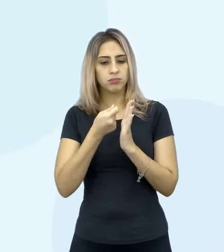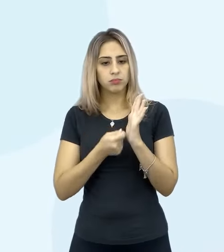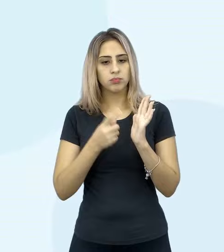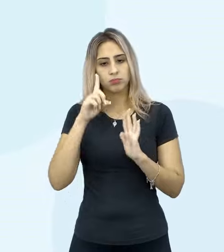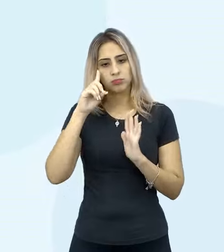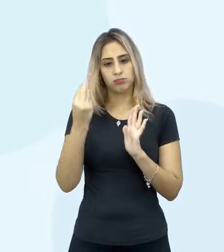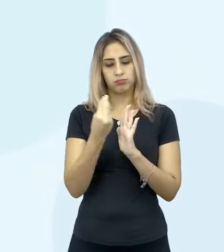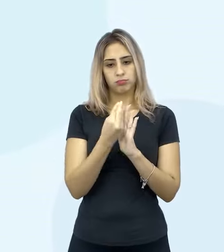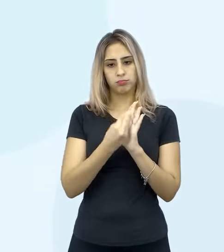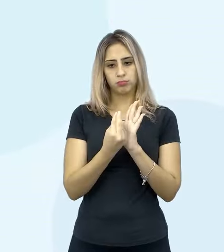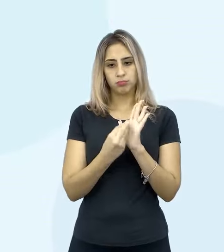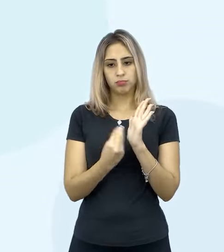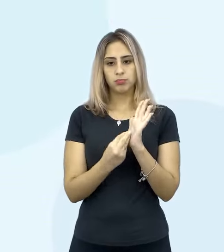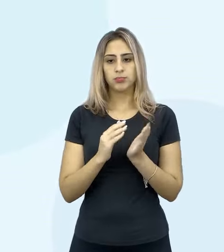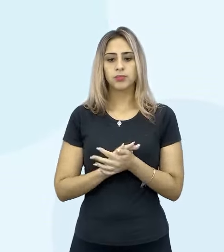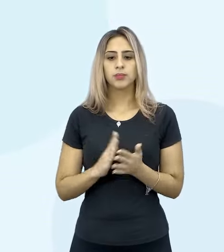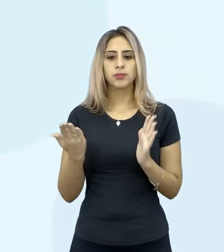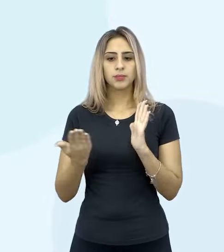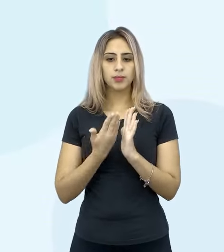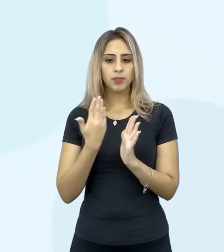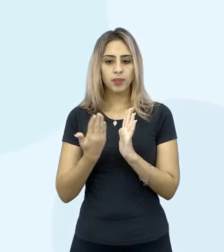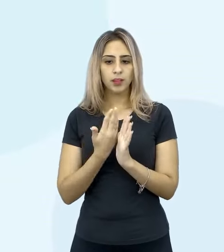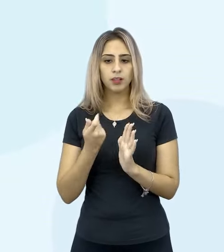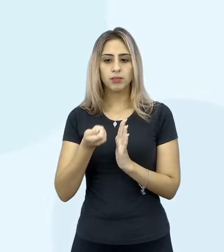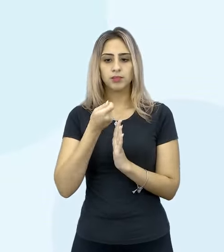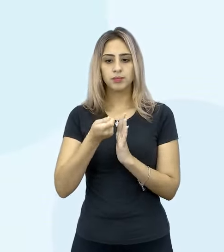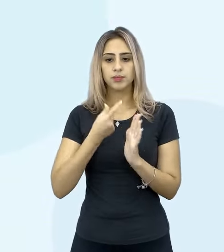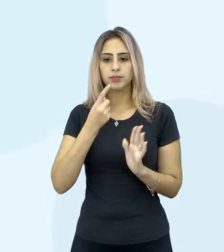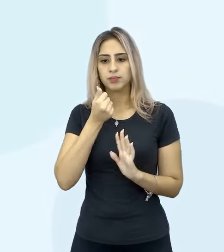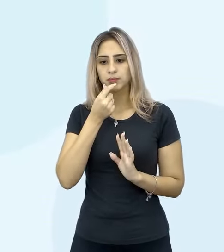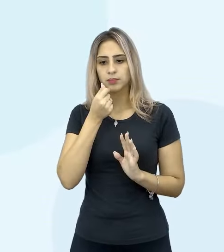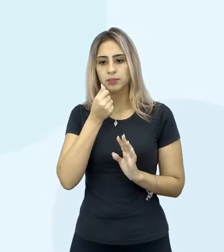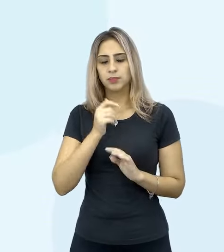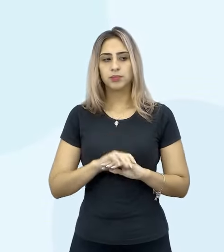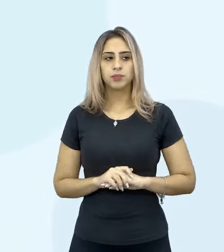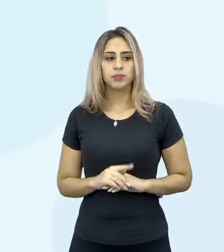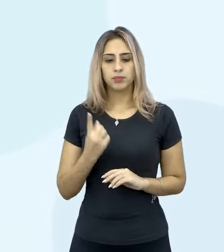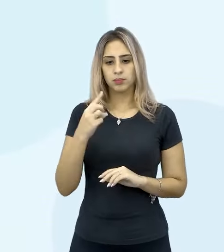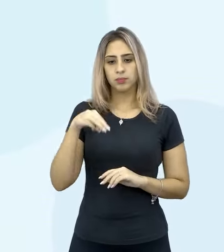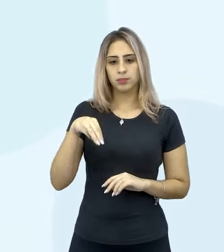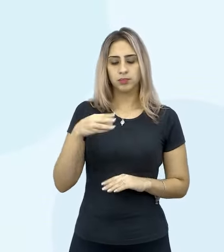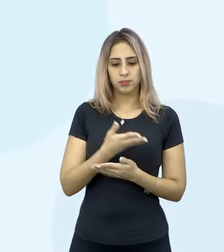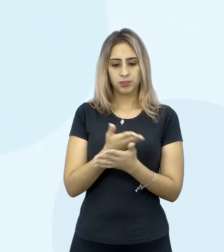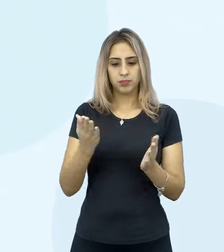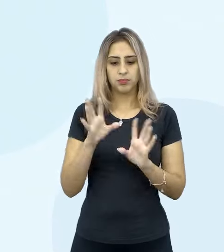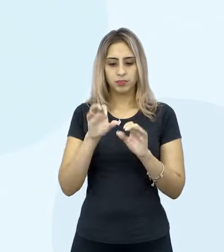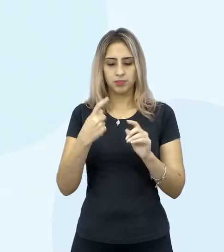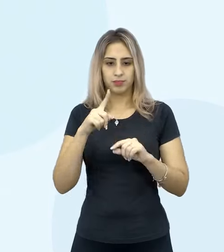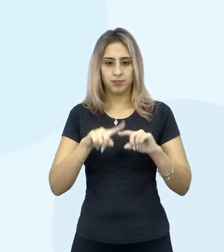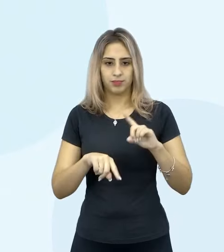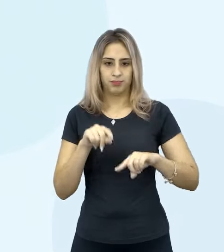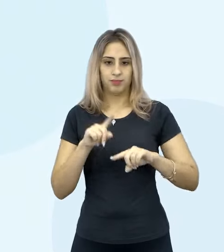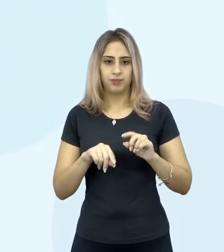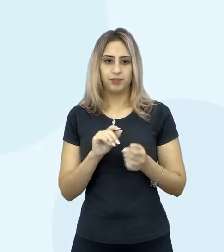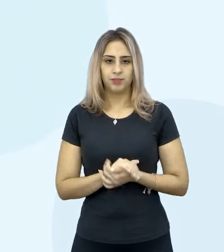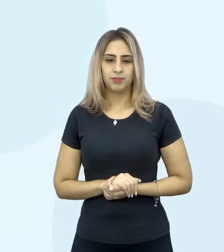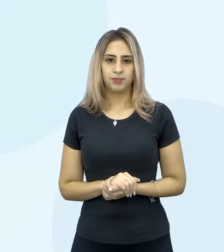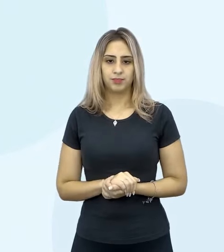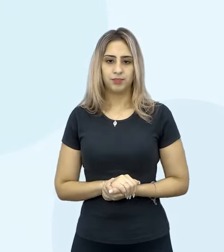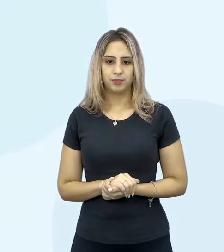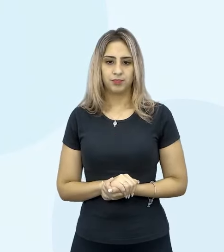diário de bordo, tá? Caneta, lápis, um caderninho. Então, um minutinho para vocês pegarem o material.